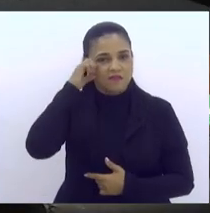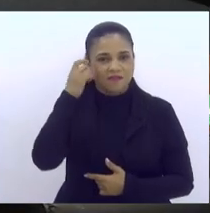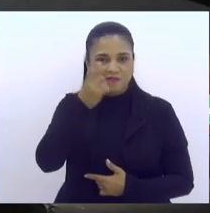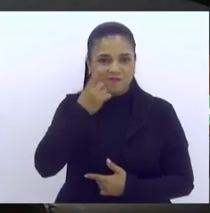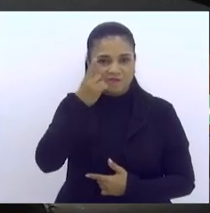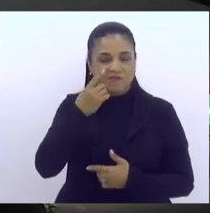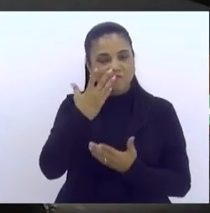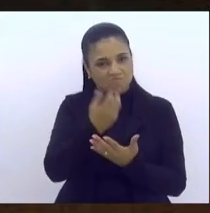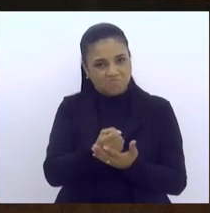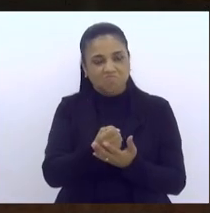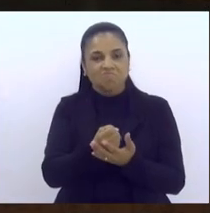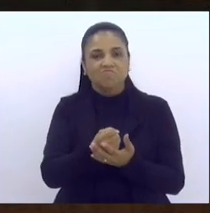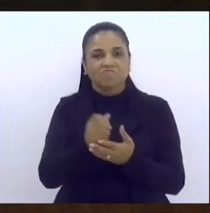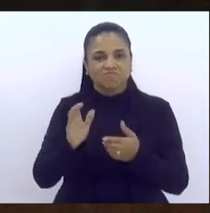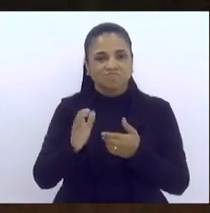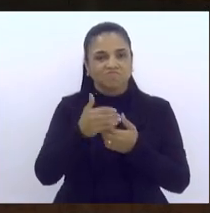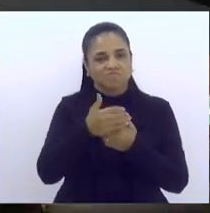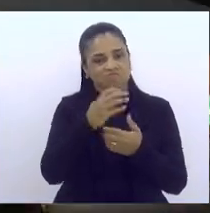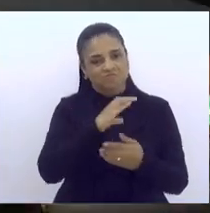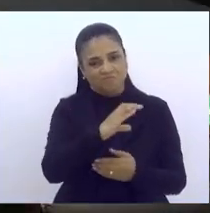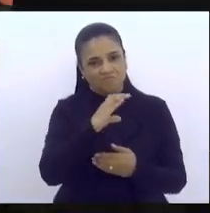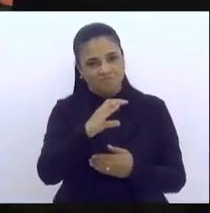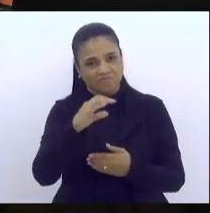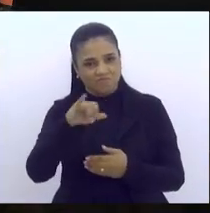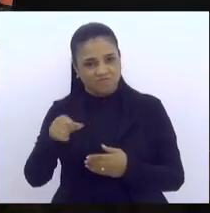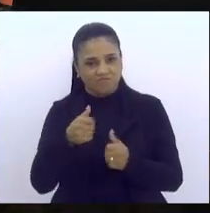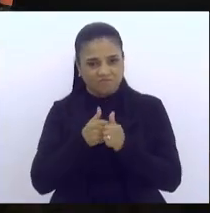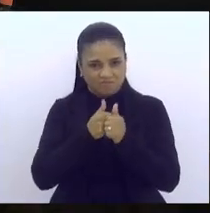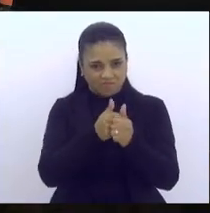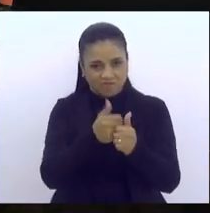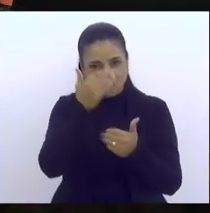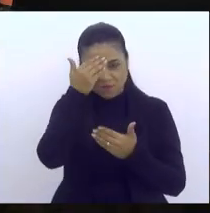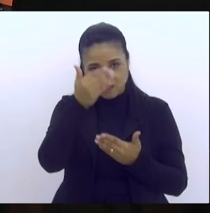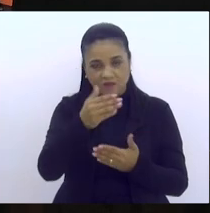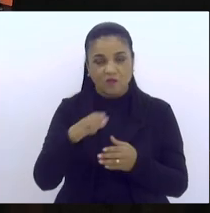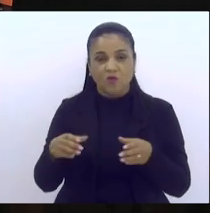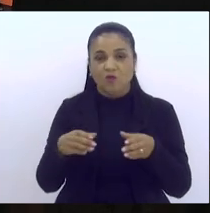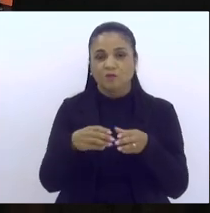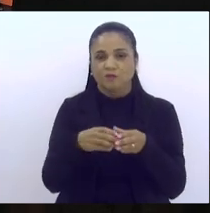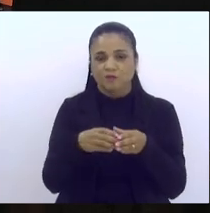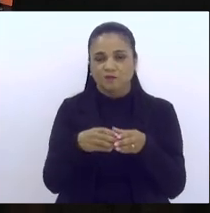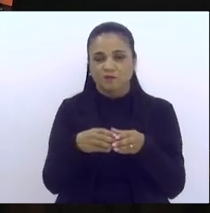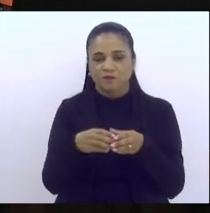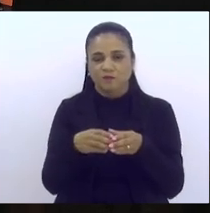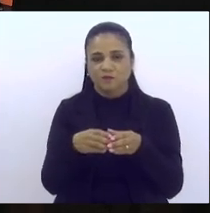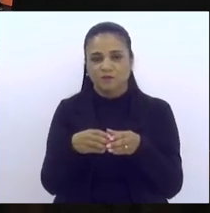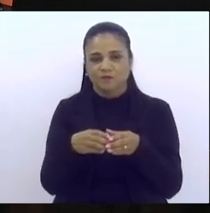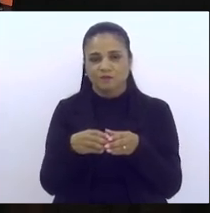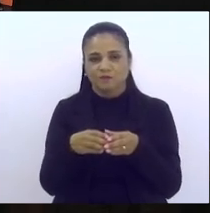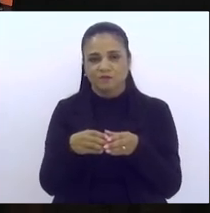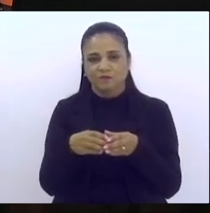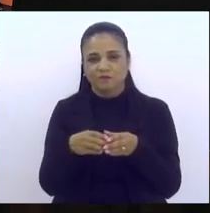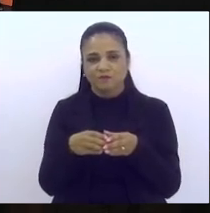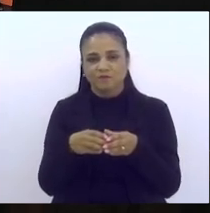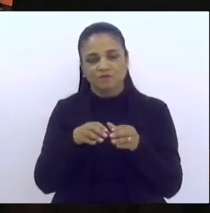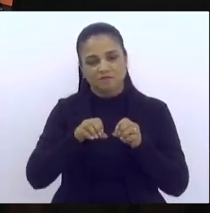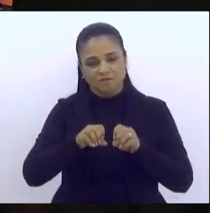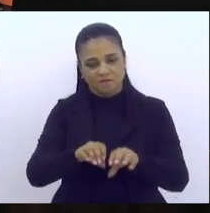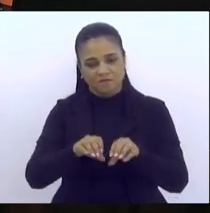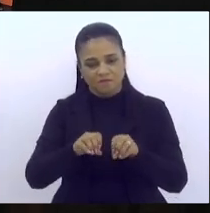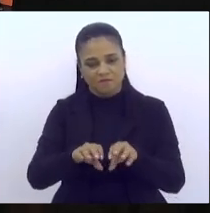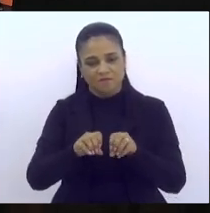parecer favorável nos termos da CCJ. Muito obrigado. Pela Comissão de